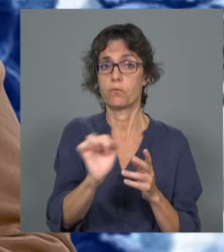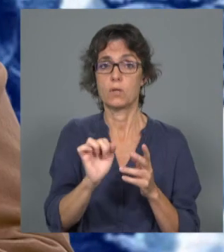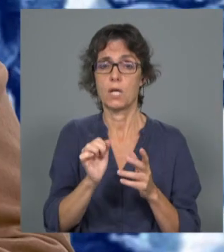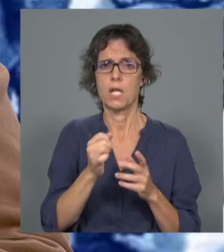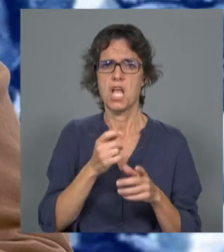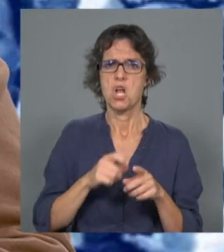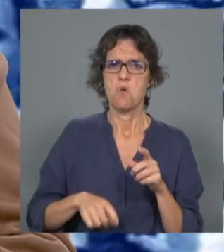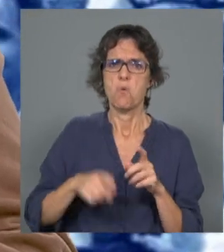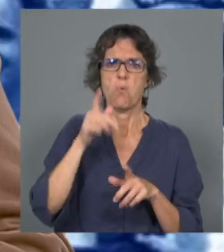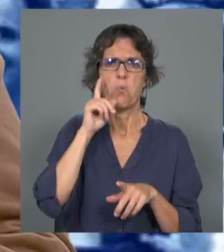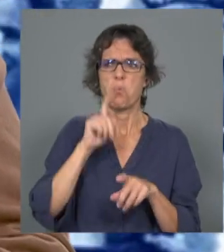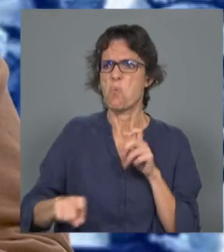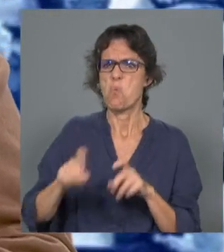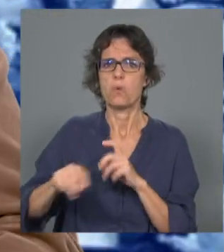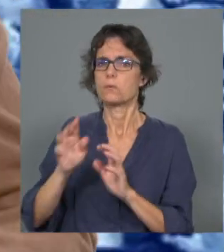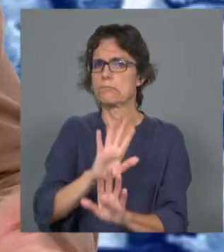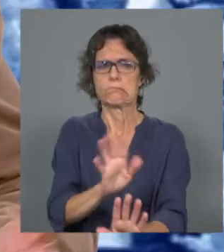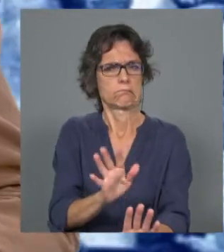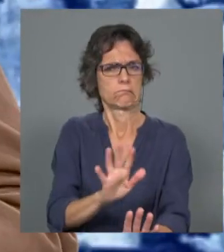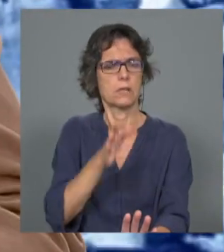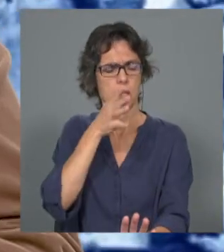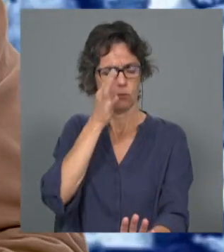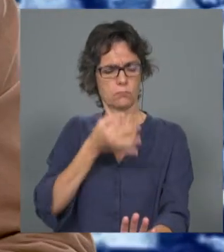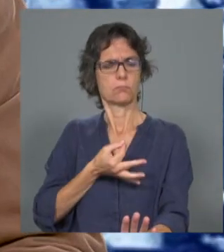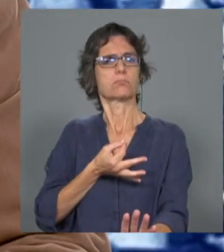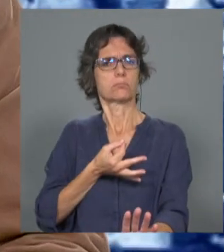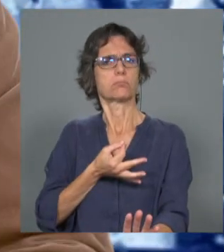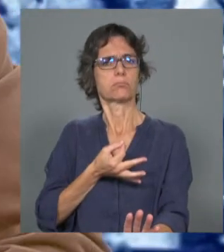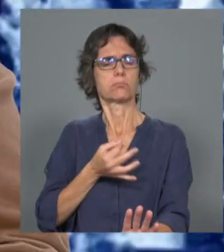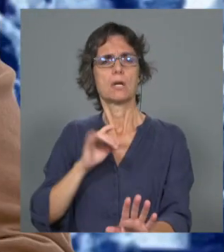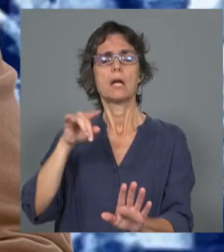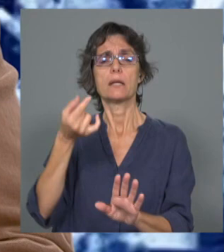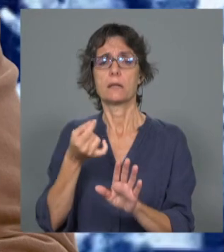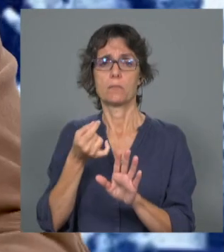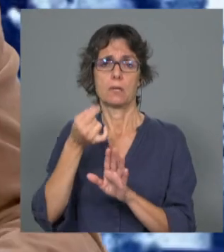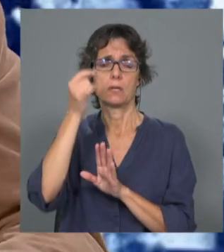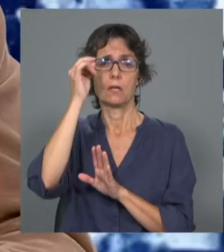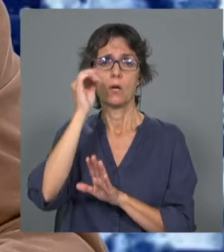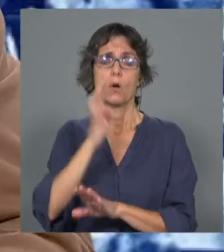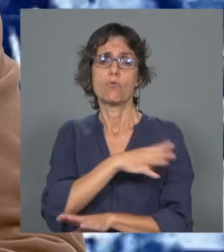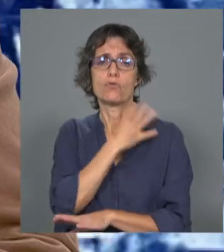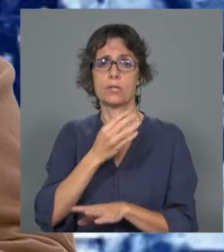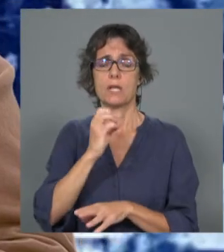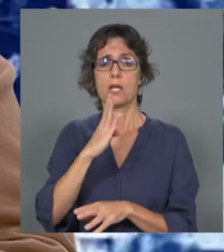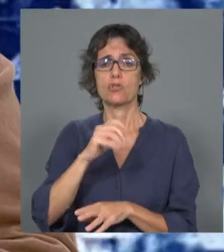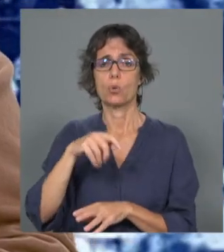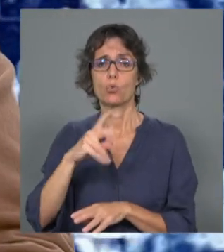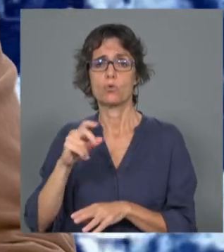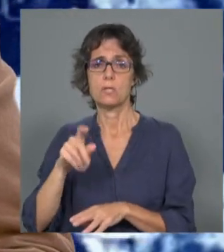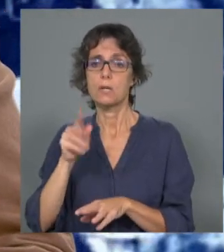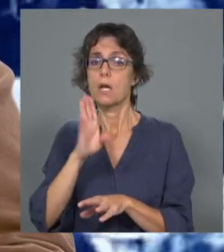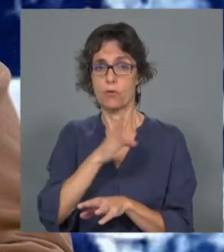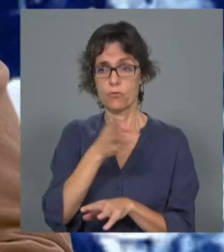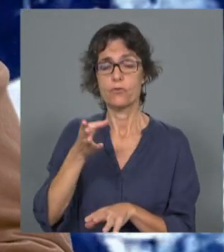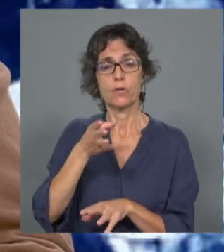pessoa que aparece muito pouco, mas que é os heróis da guerra, o general Zaluzhny, e que tem planeado